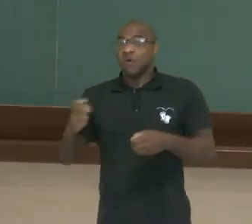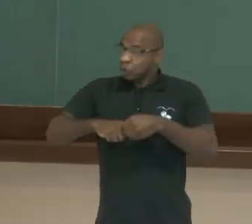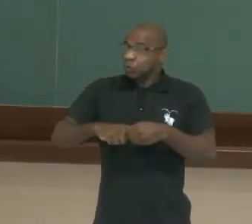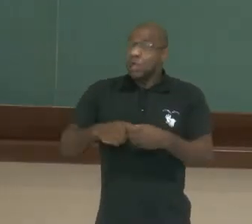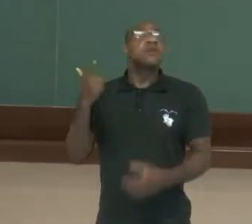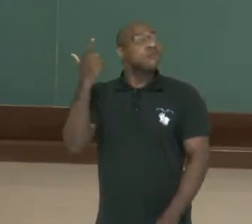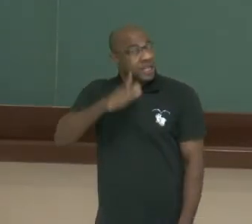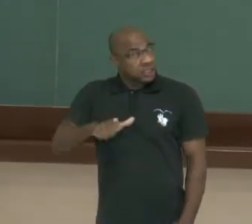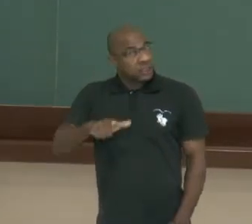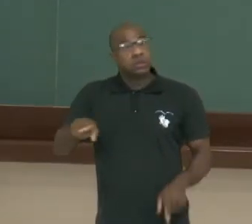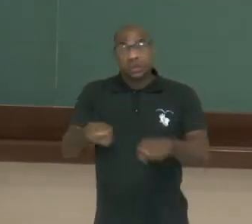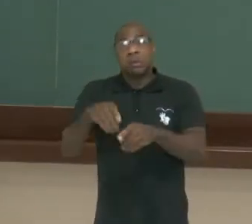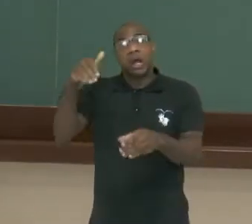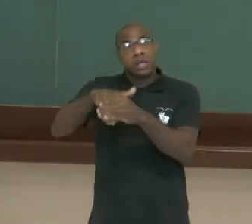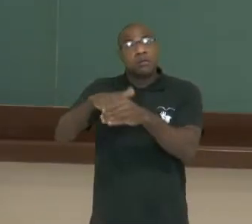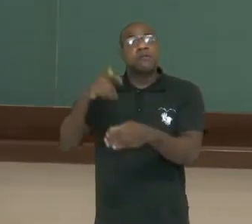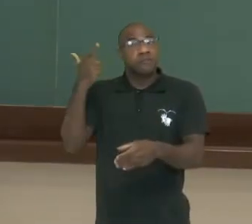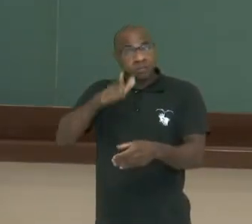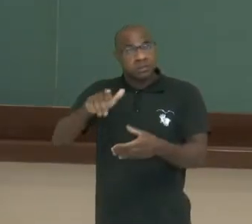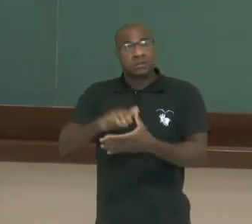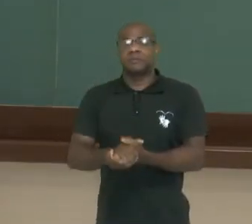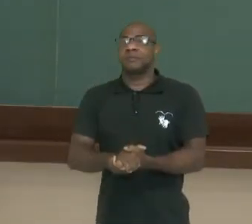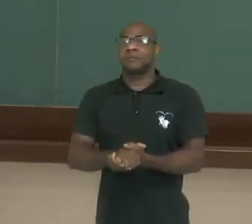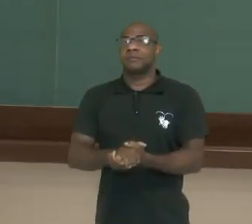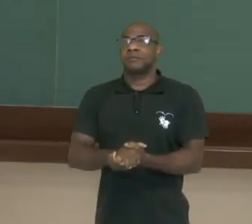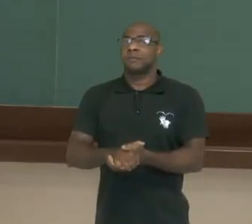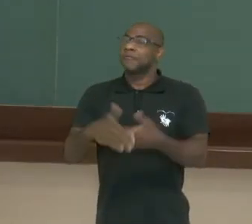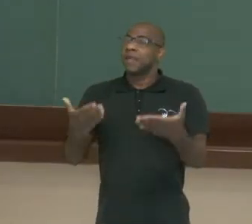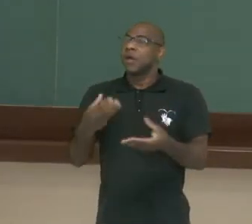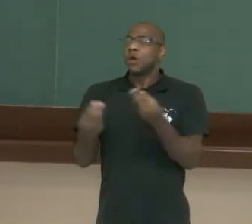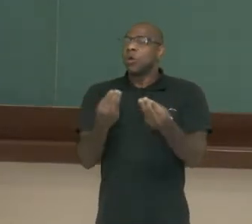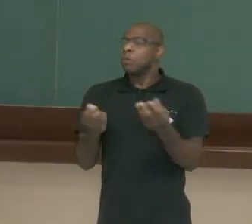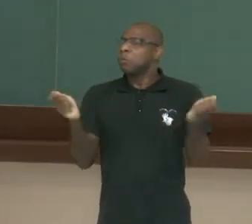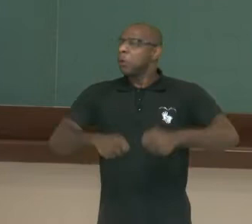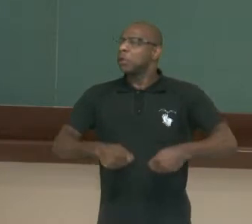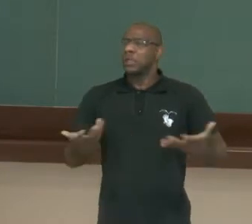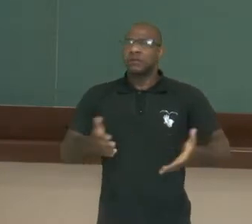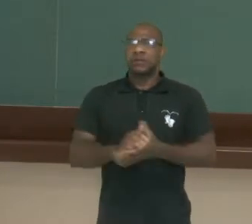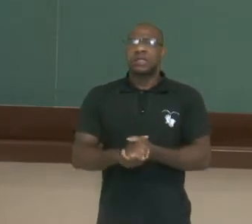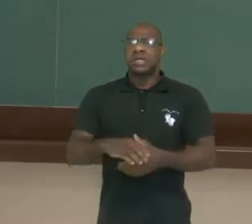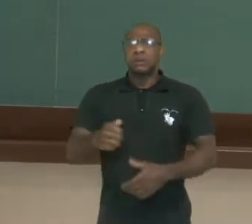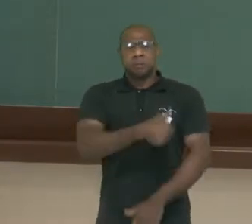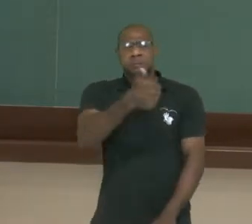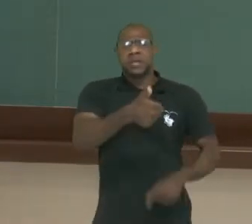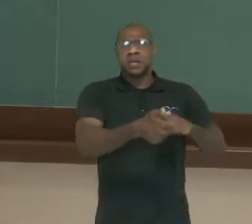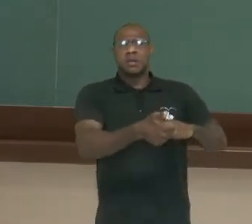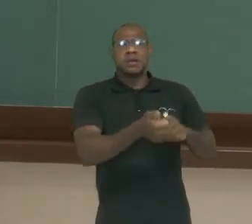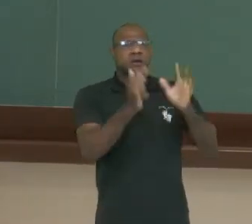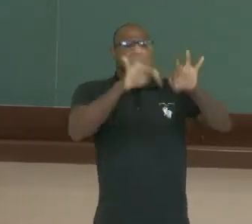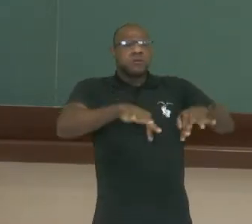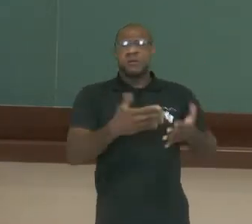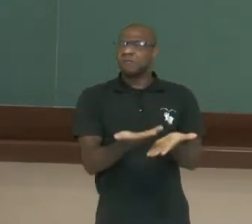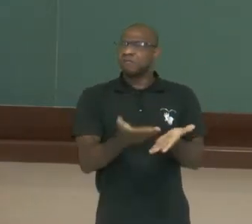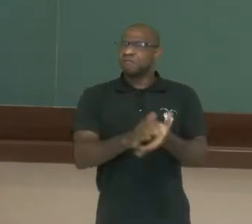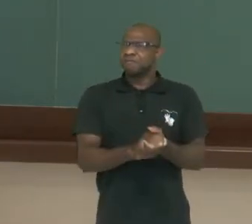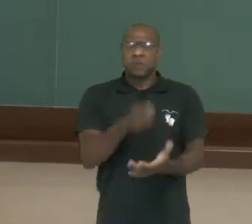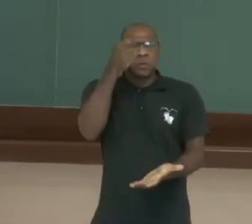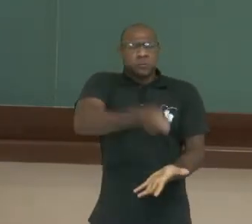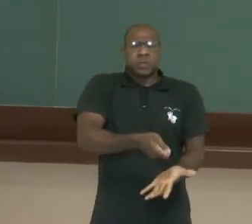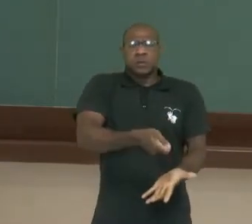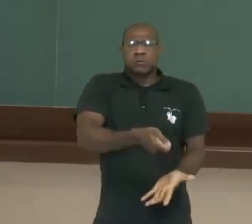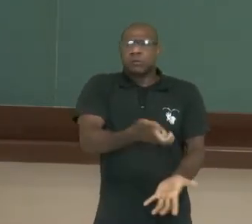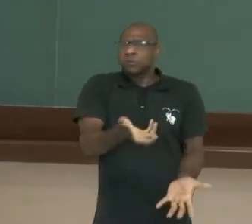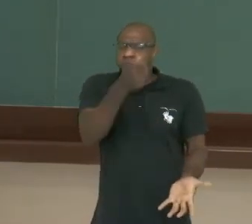e venceu as eleições. Como isso foi possível se o primeiro mandato dele terminou num contexto de